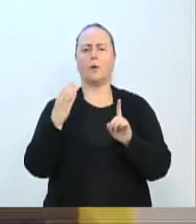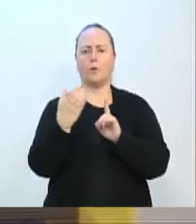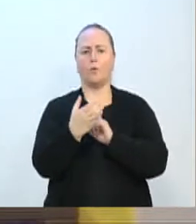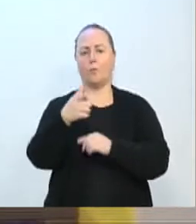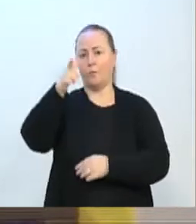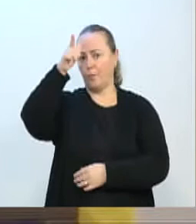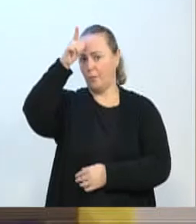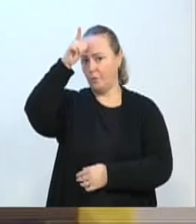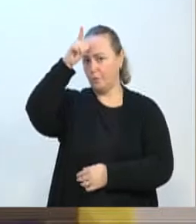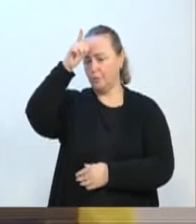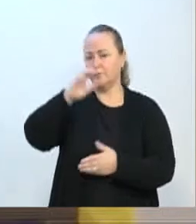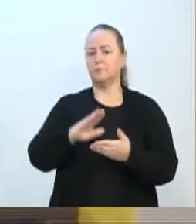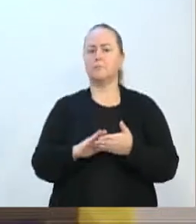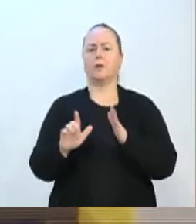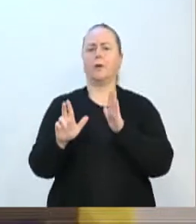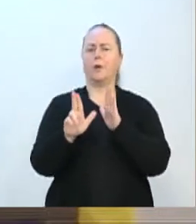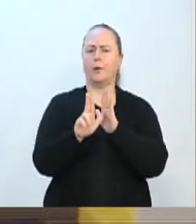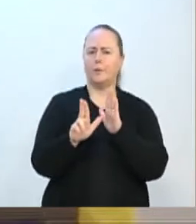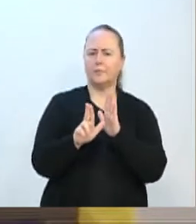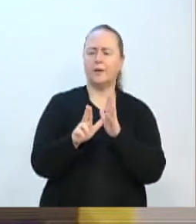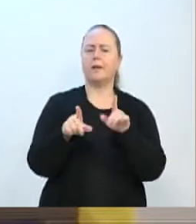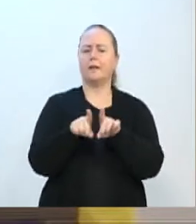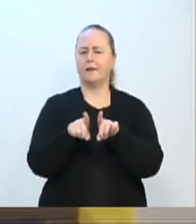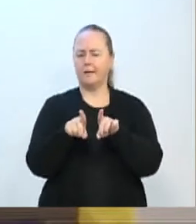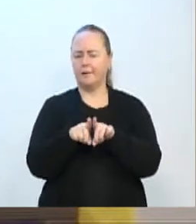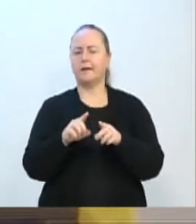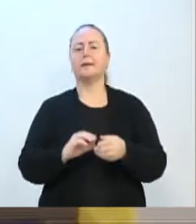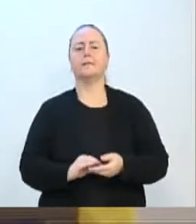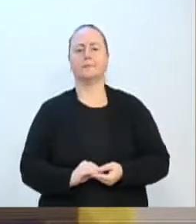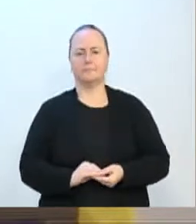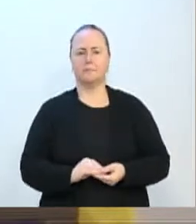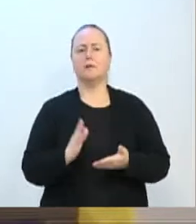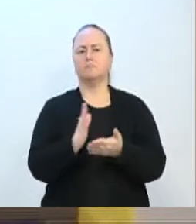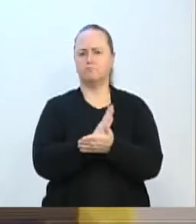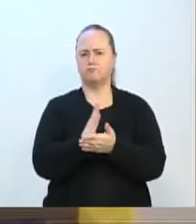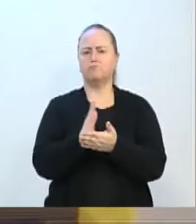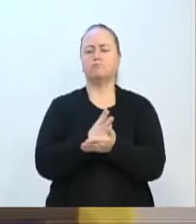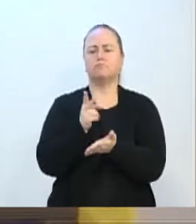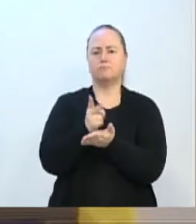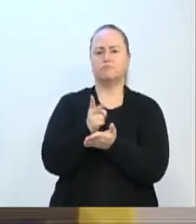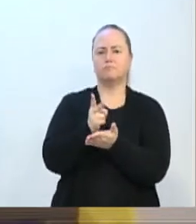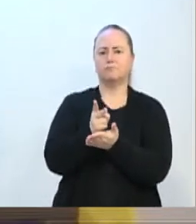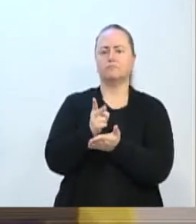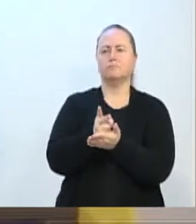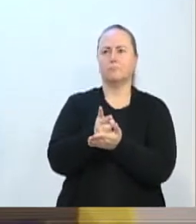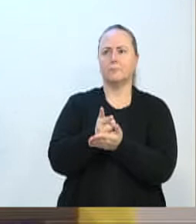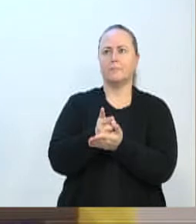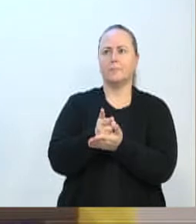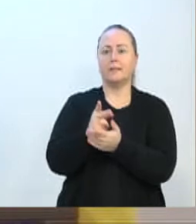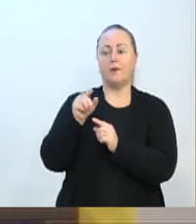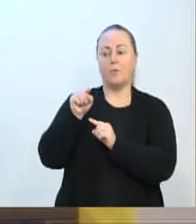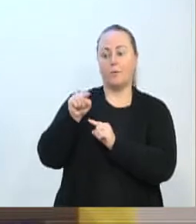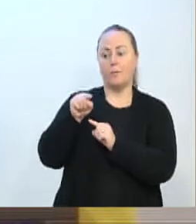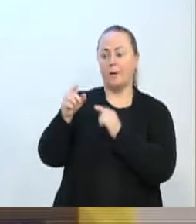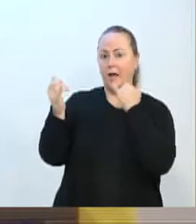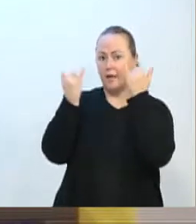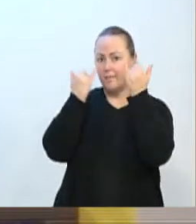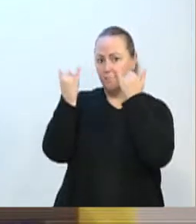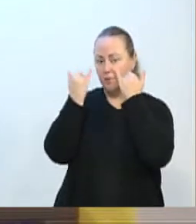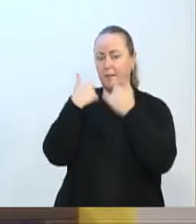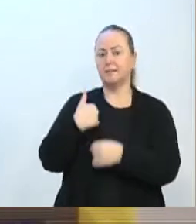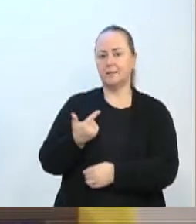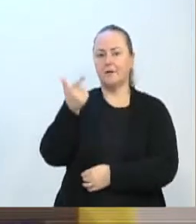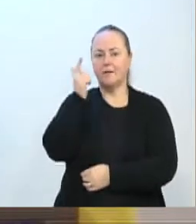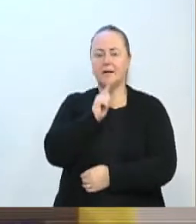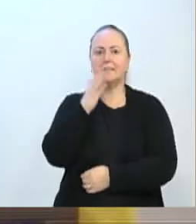Igreja Protestante, a Igreja Luterana e outras religiões mantêm. Então, através dessa informação, se pôde saber mais ou